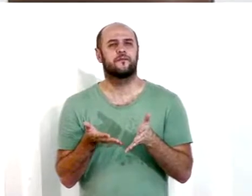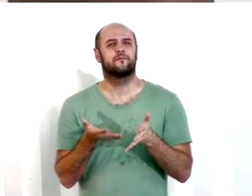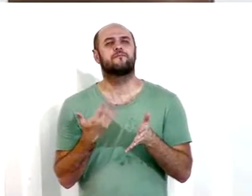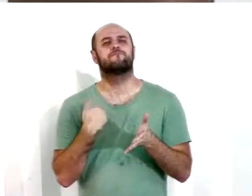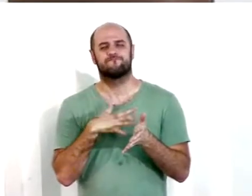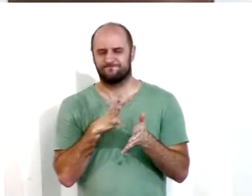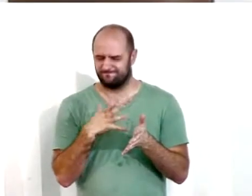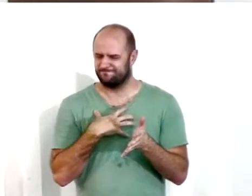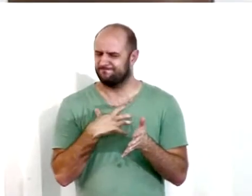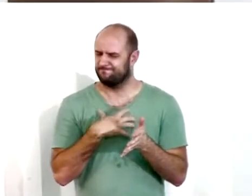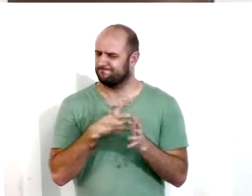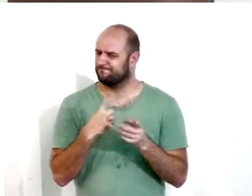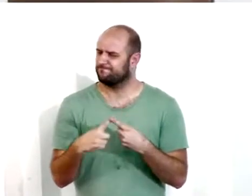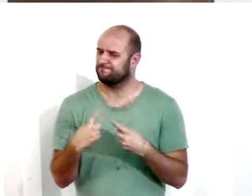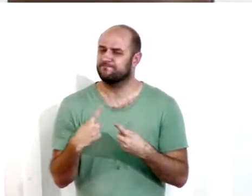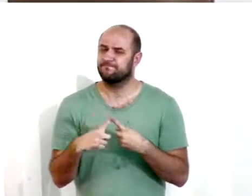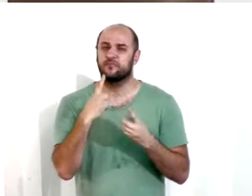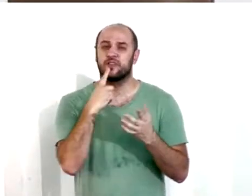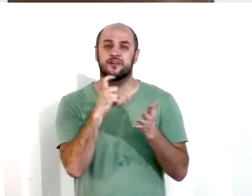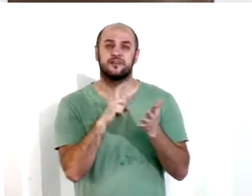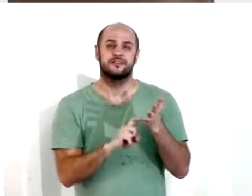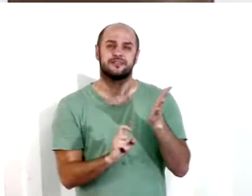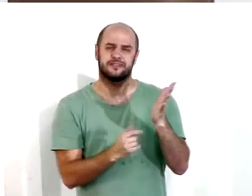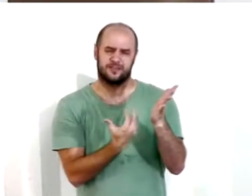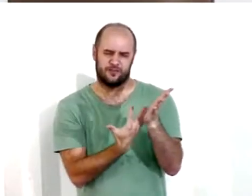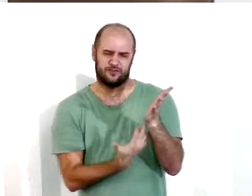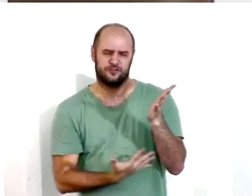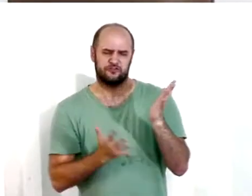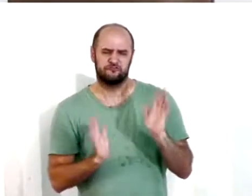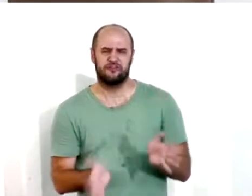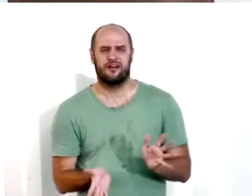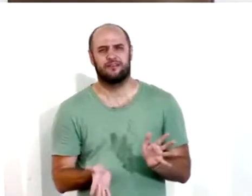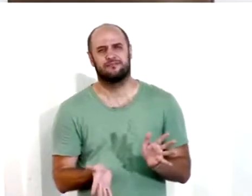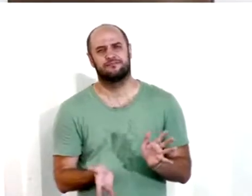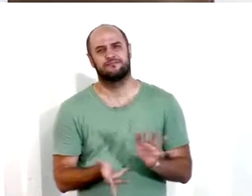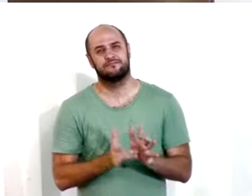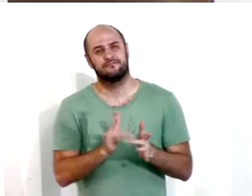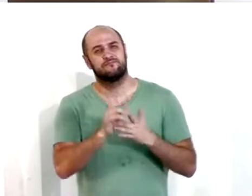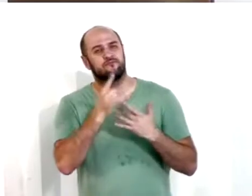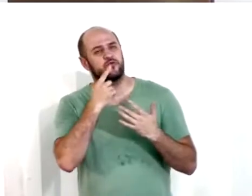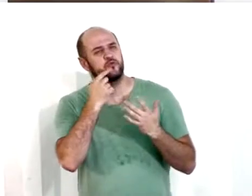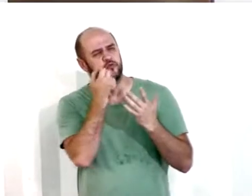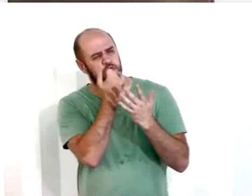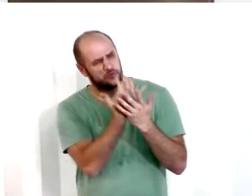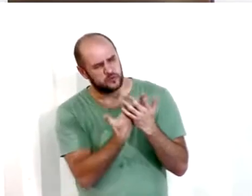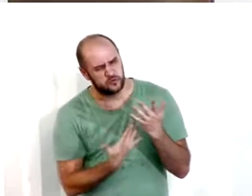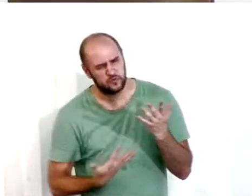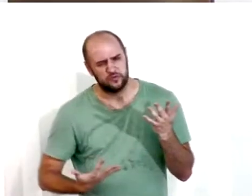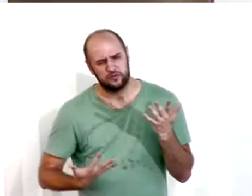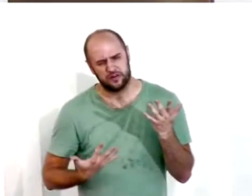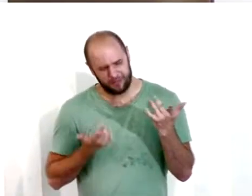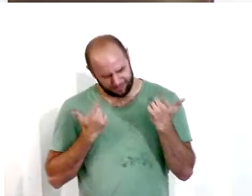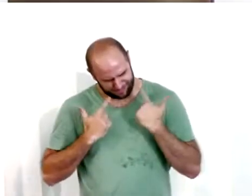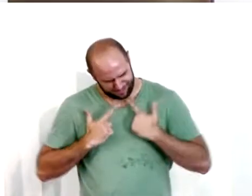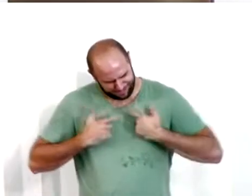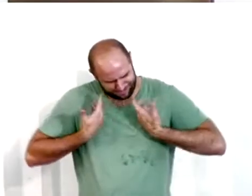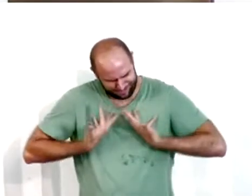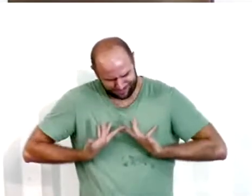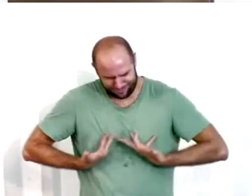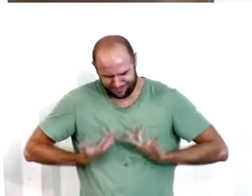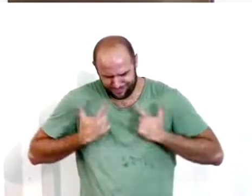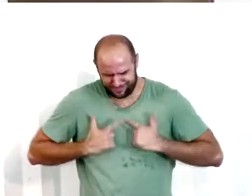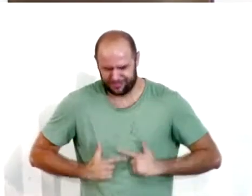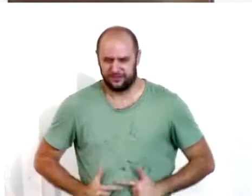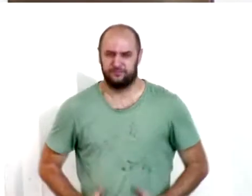temos, porque sangue foi derramado, e o sangue derramado nos purificou de toda